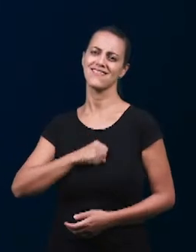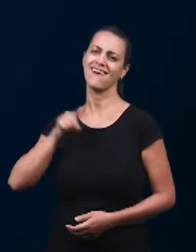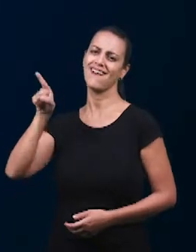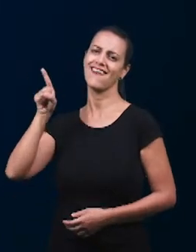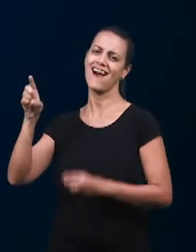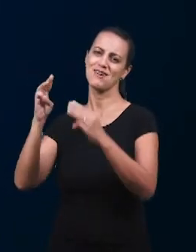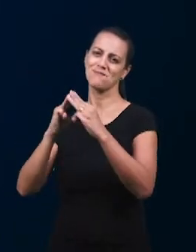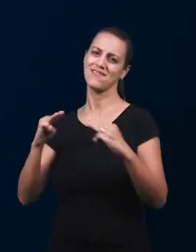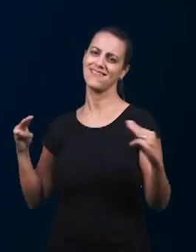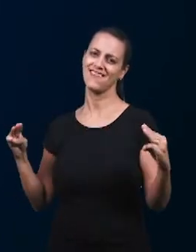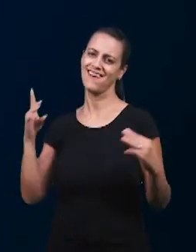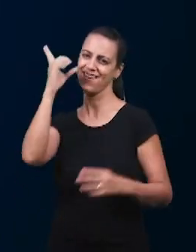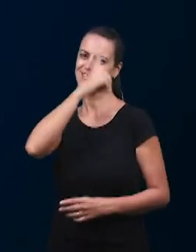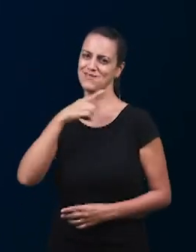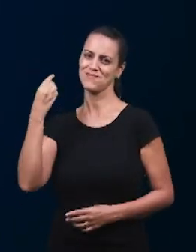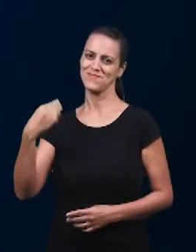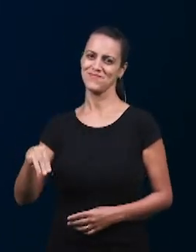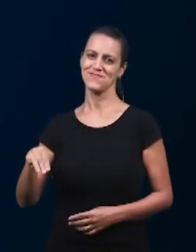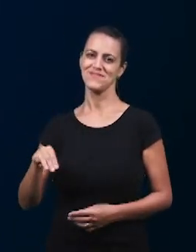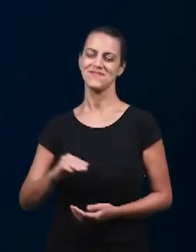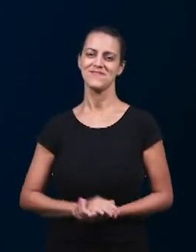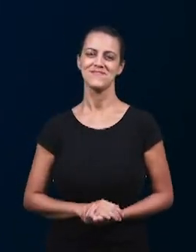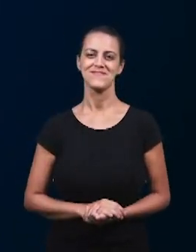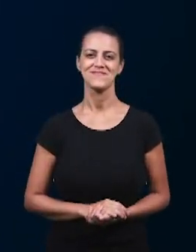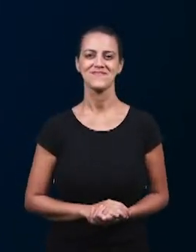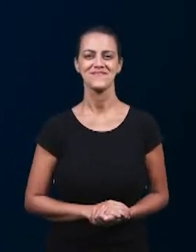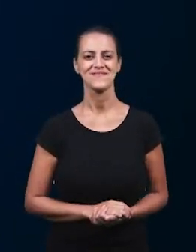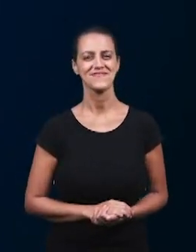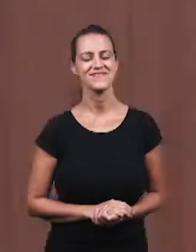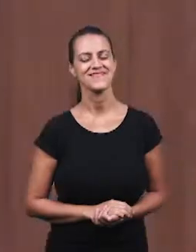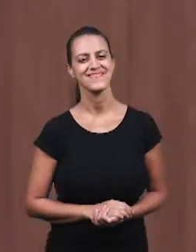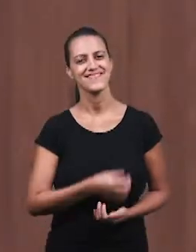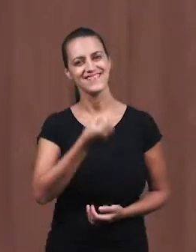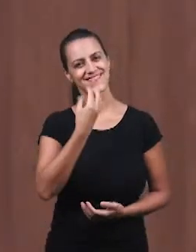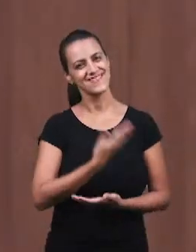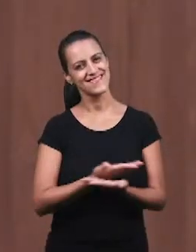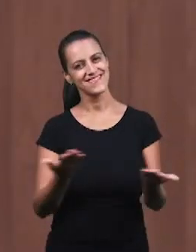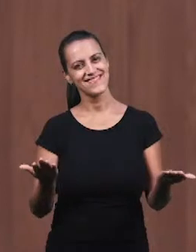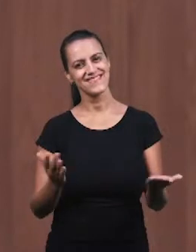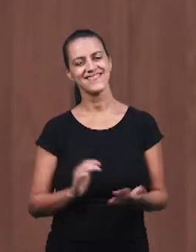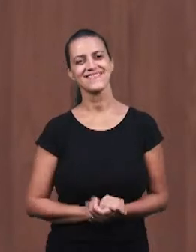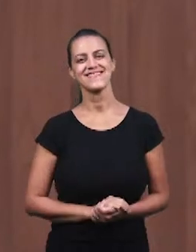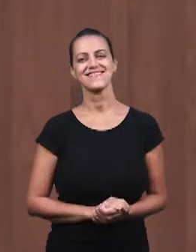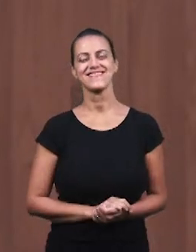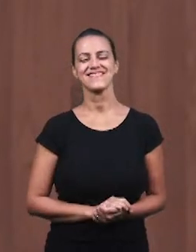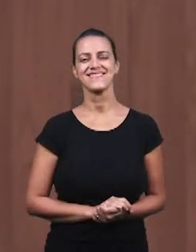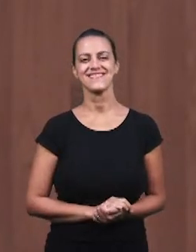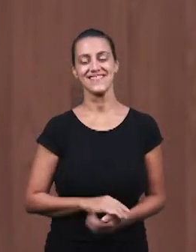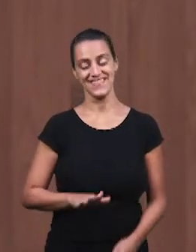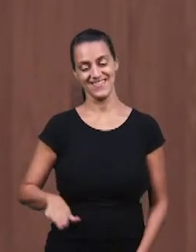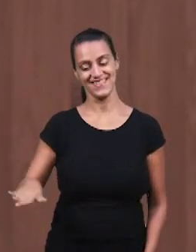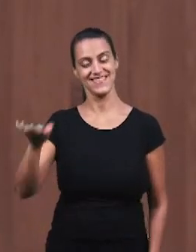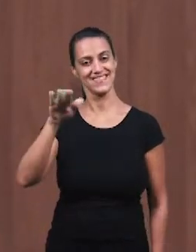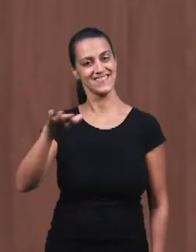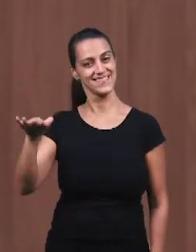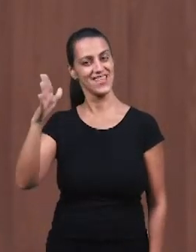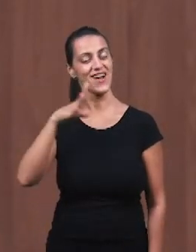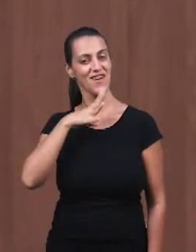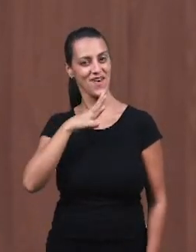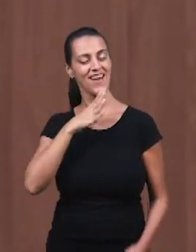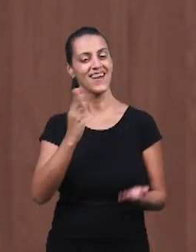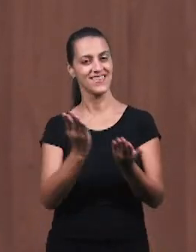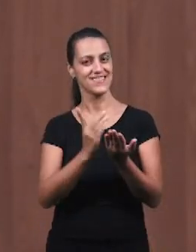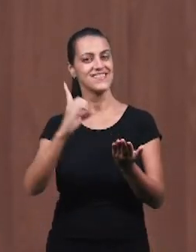estou com saudade do Manaim Domingo Martins. Muito bem, irmãos, as nossas crianças intermediários sabem muito